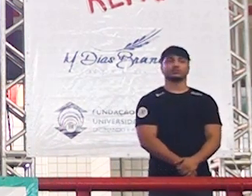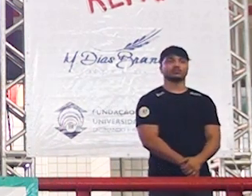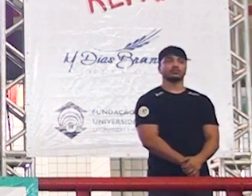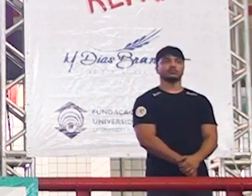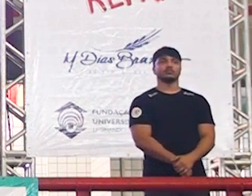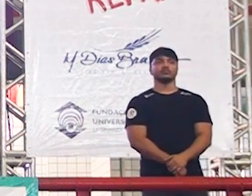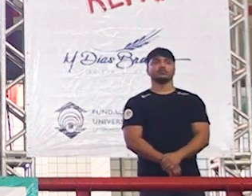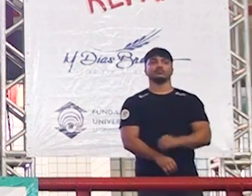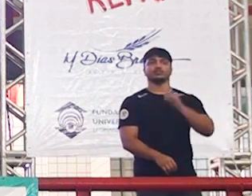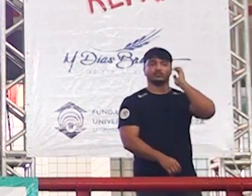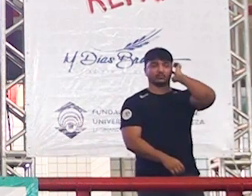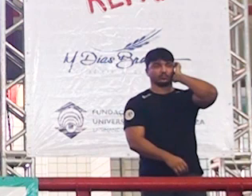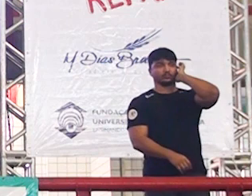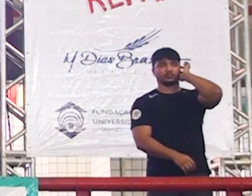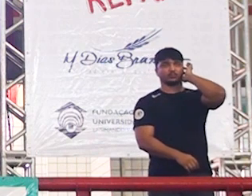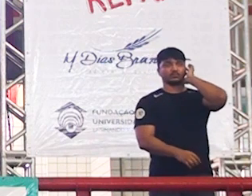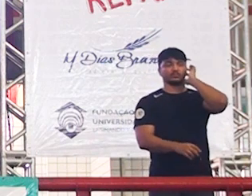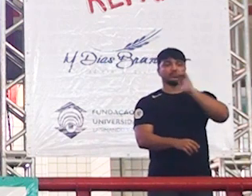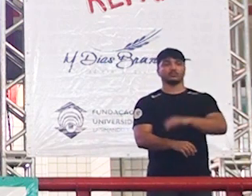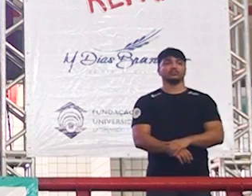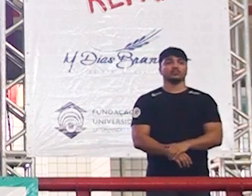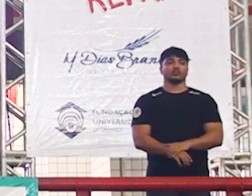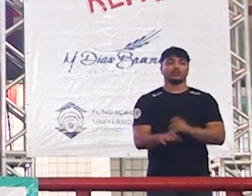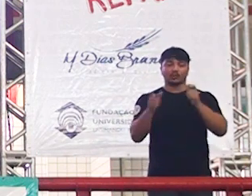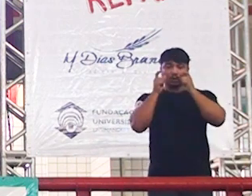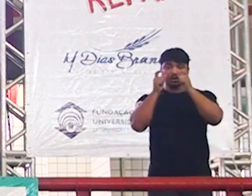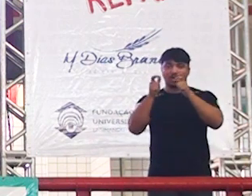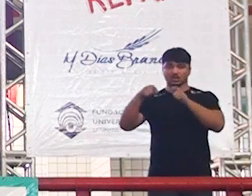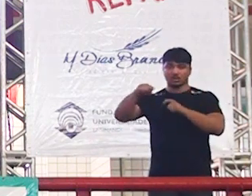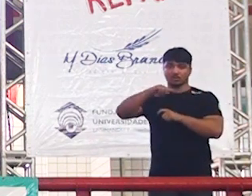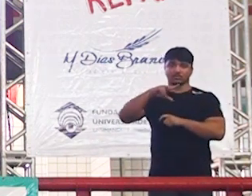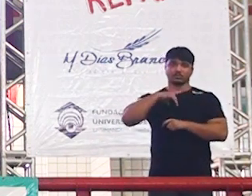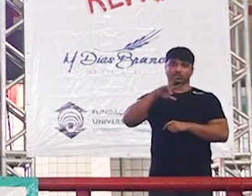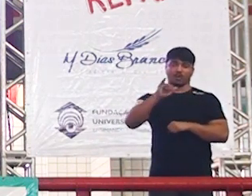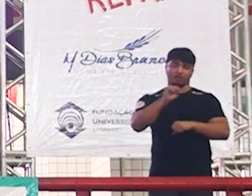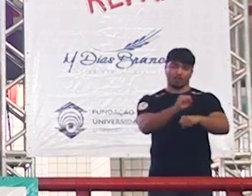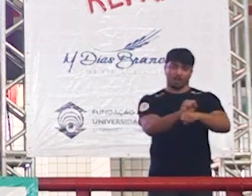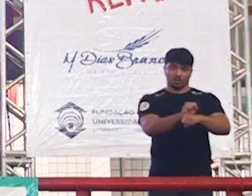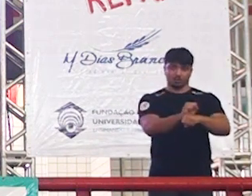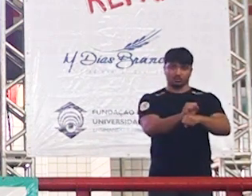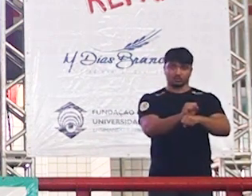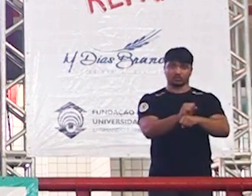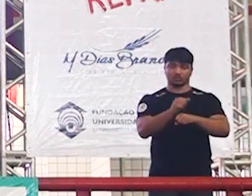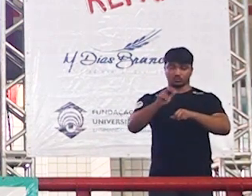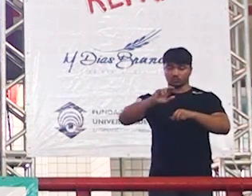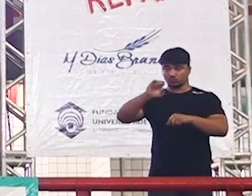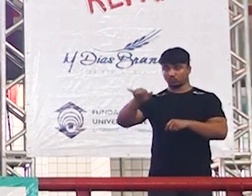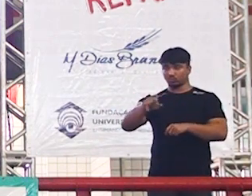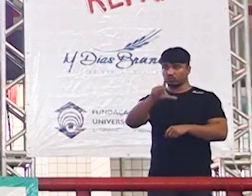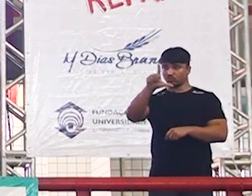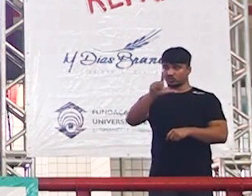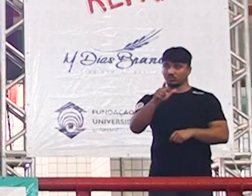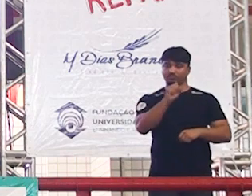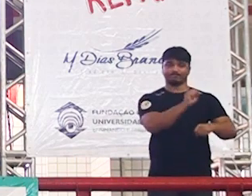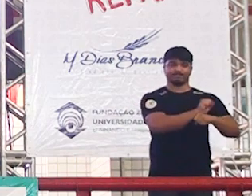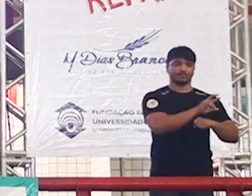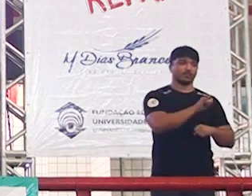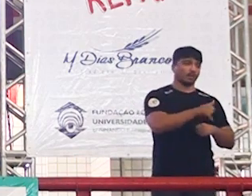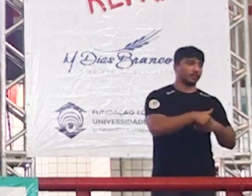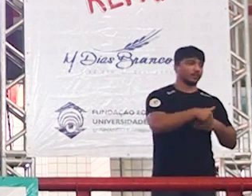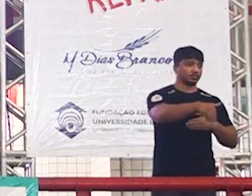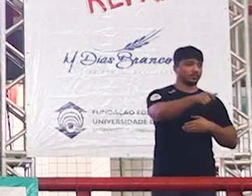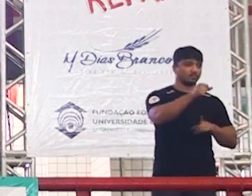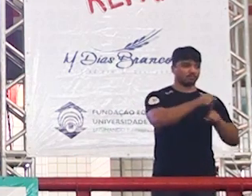Pronto. Seria interessante, já que a gente vai dar uma pausa no mês de julho para vocês, que é o mês de